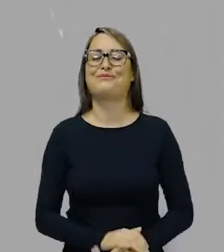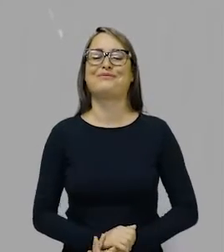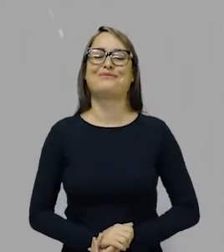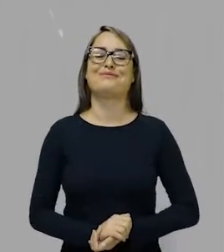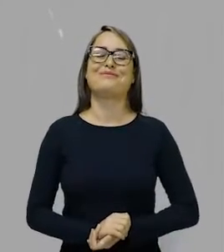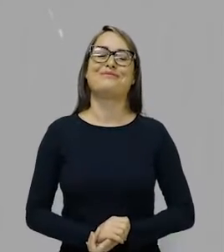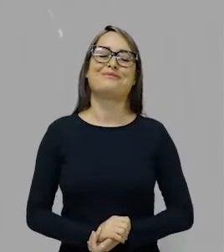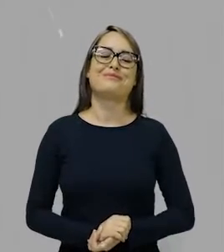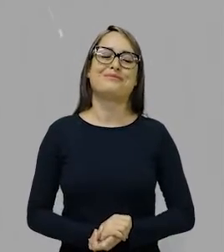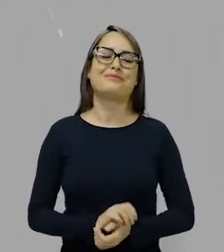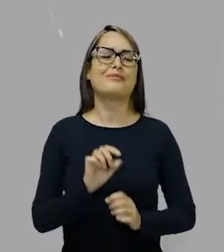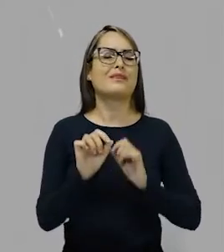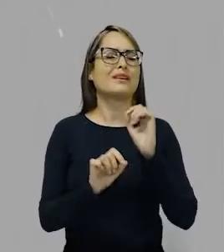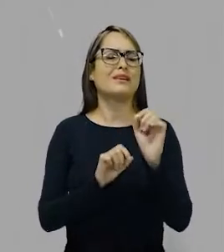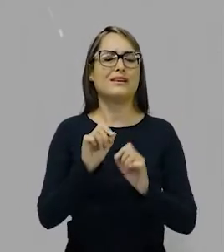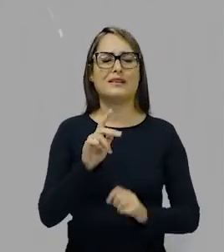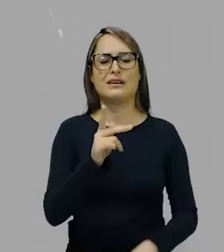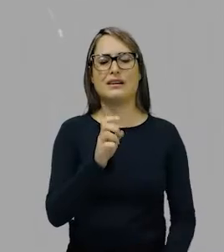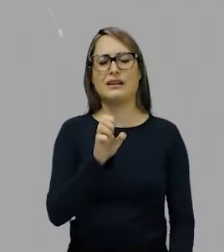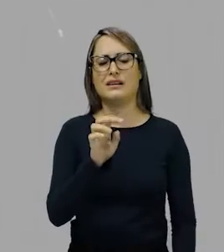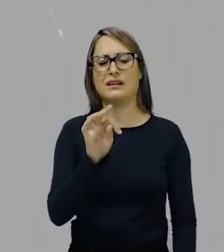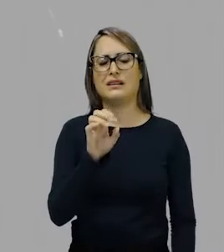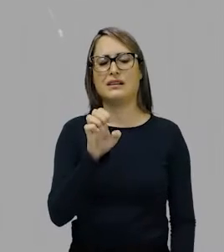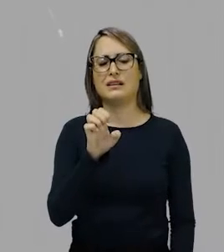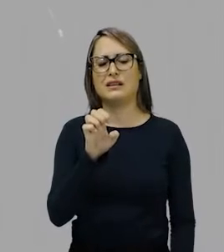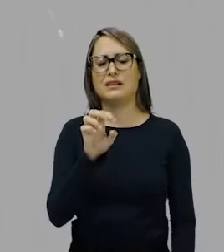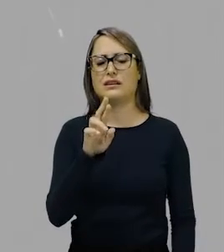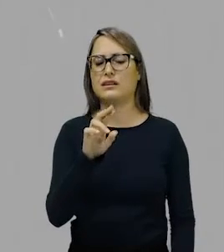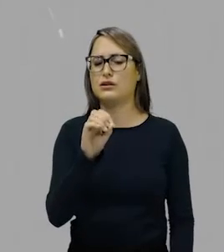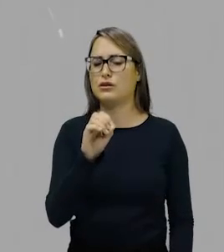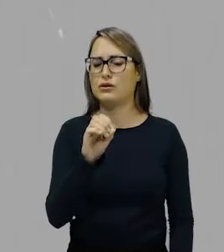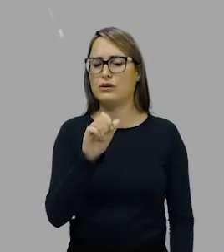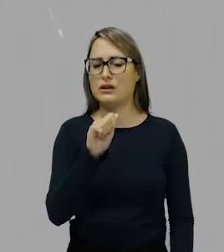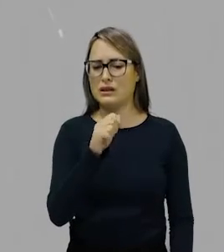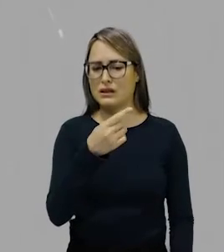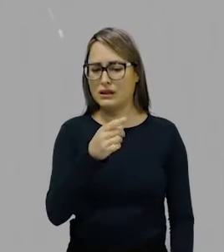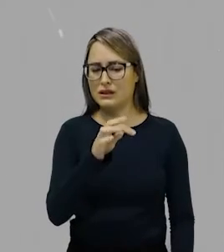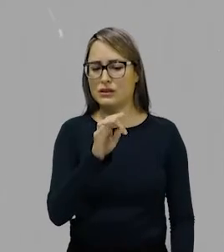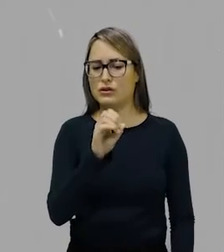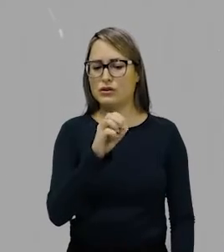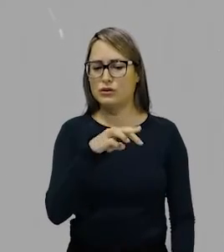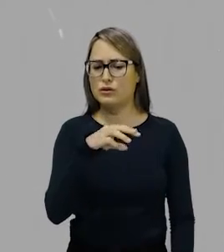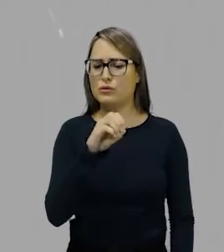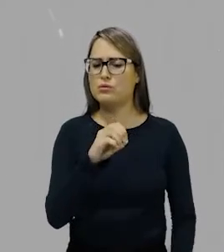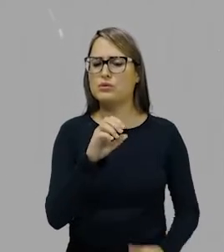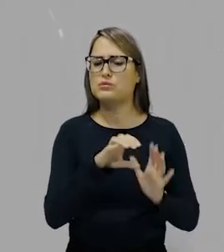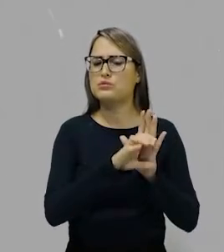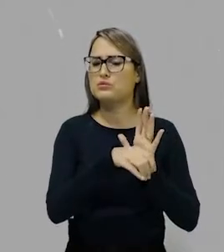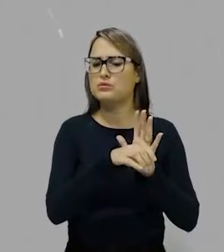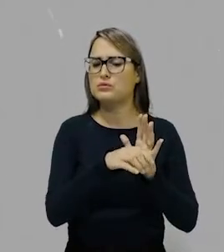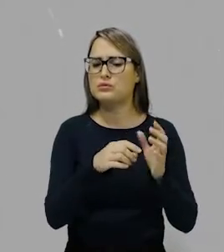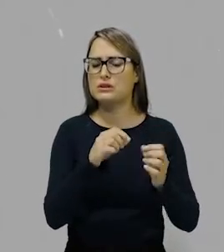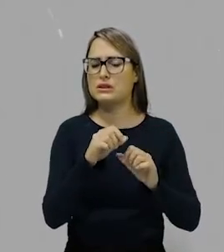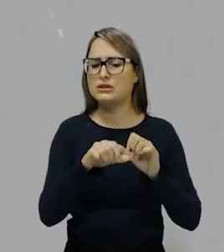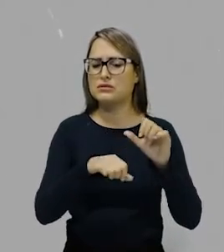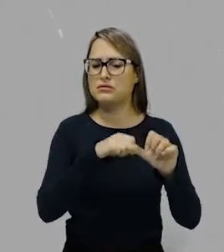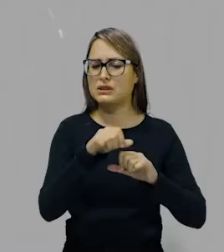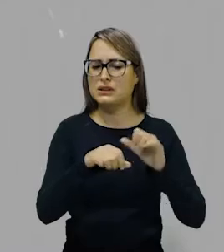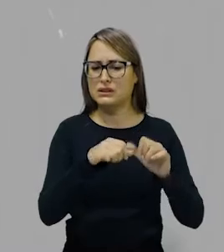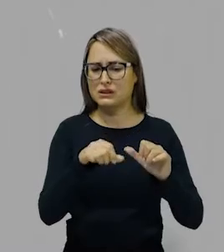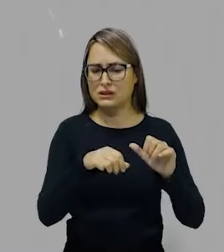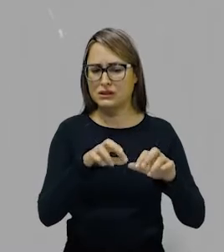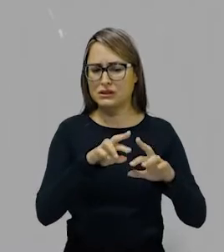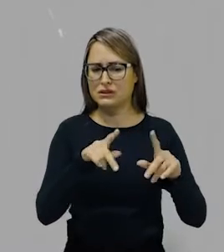Heteroátomo. O que é o heteroátomo, turma? É o átomo diferente do carbono na cadeia carbônica, entre